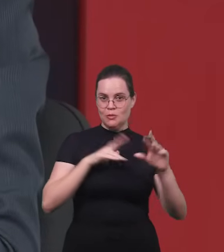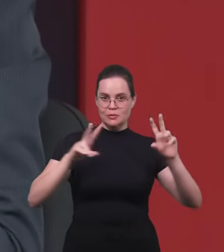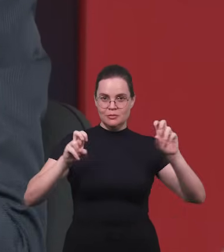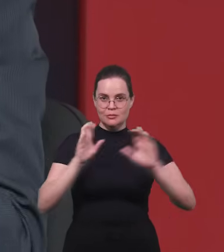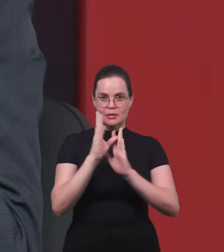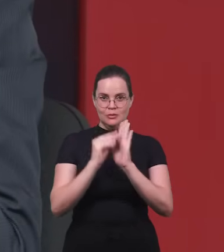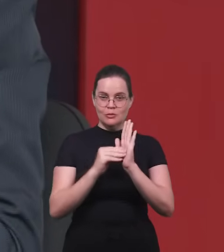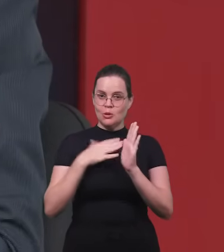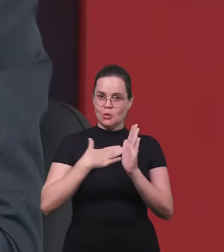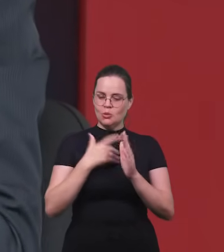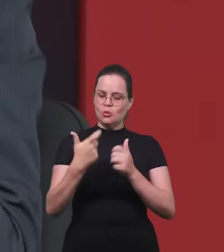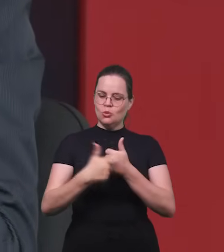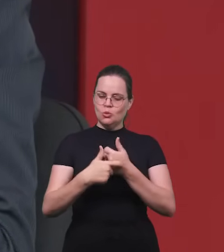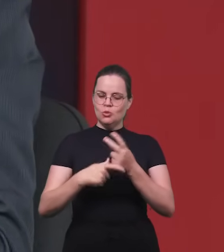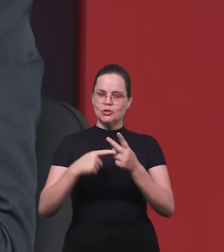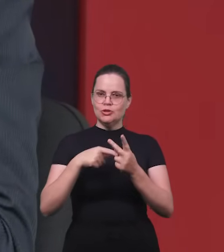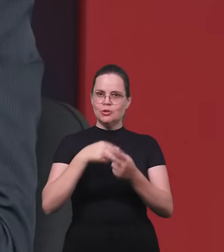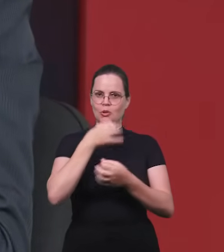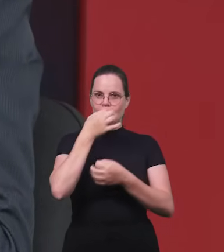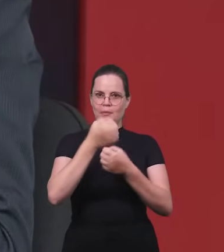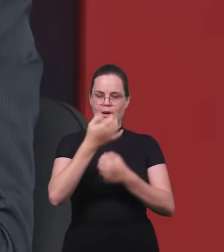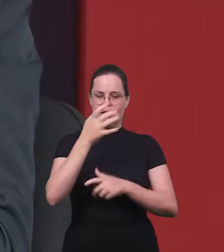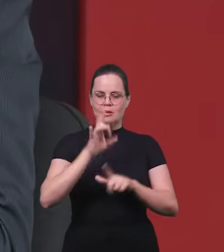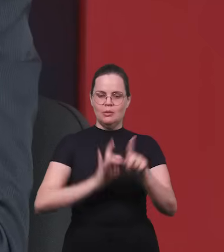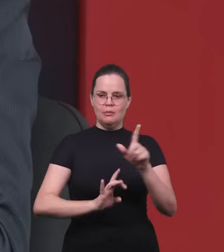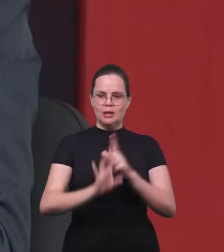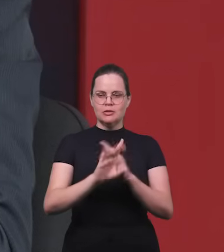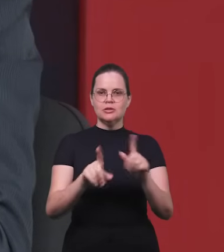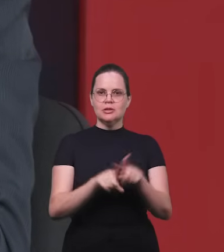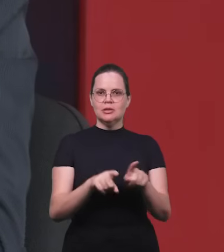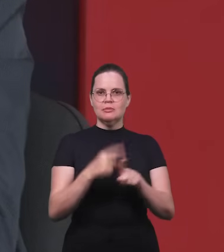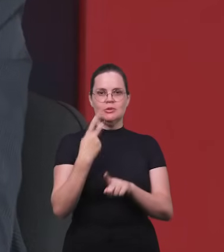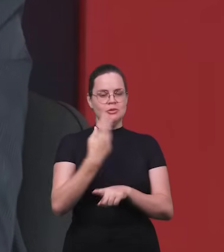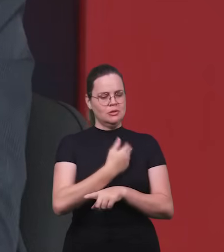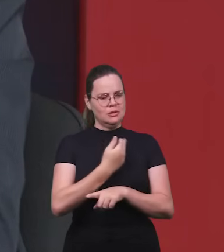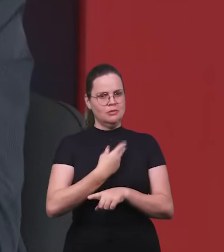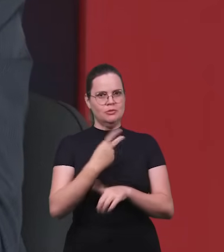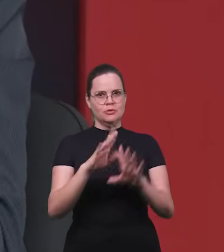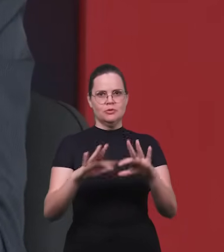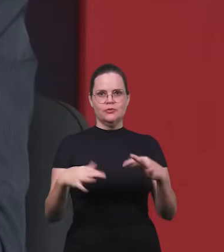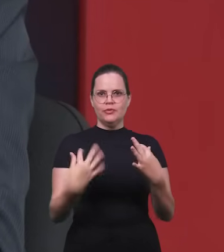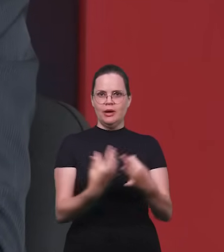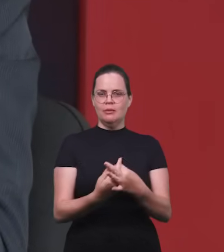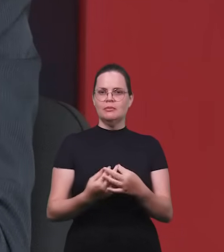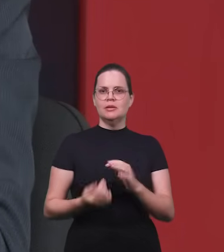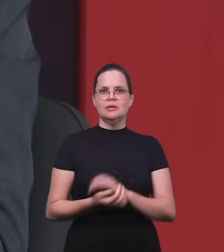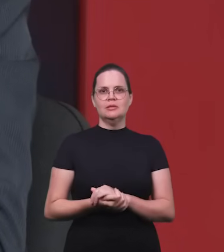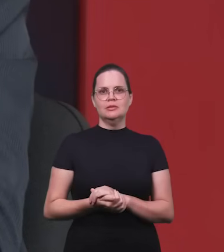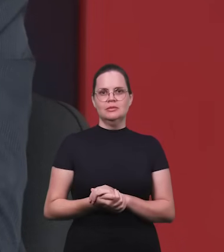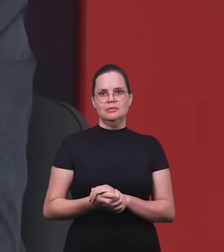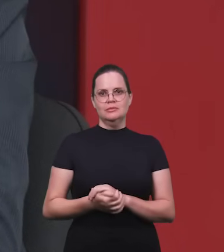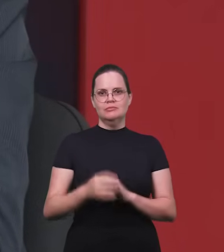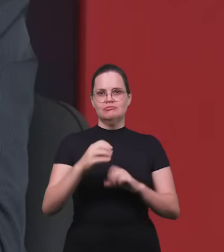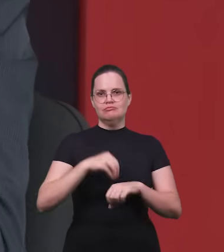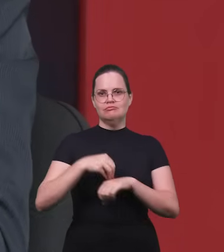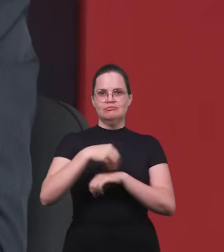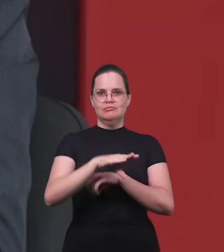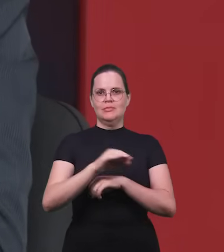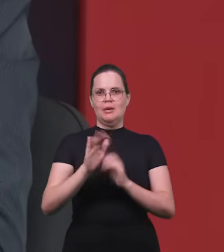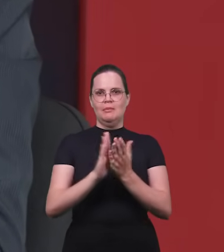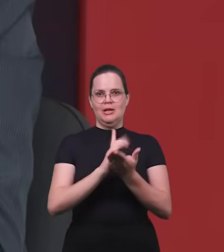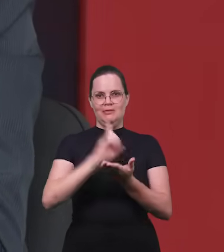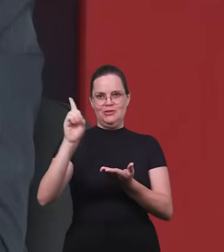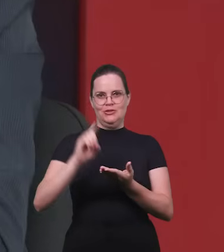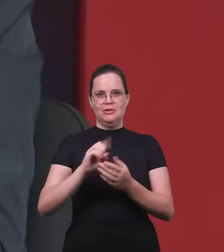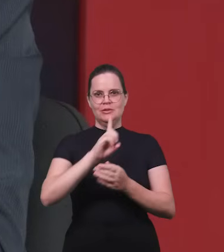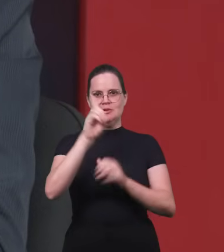conteúdo? Curta, compartilhe com seus amigos, com seus familiares, leve adiante a palavra de Deus. Que o Senhor te